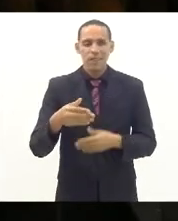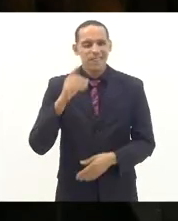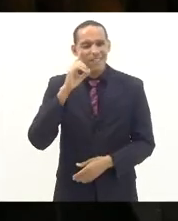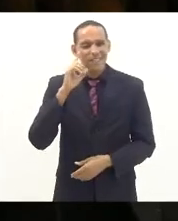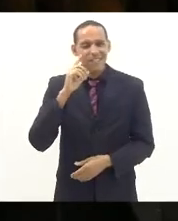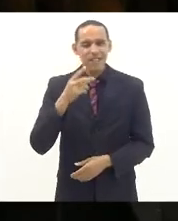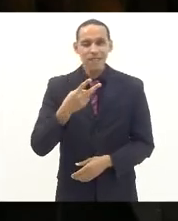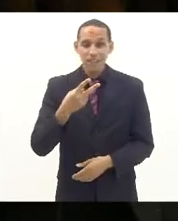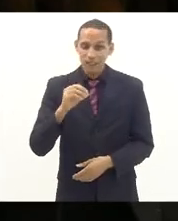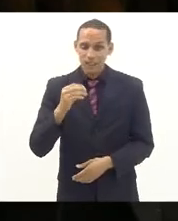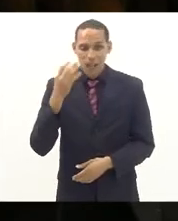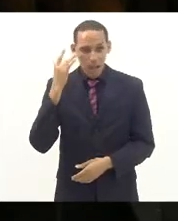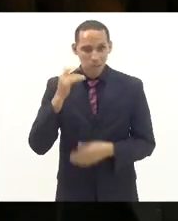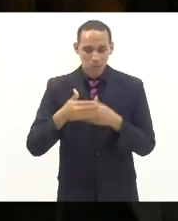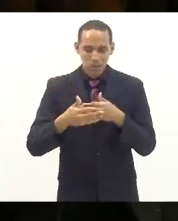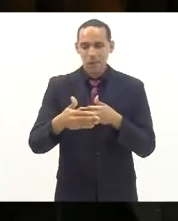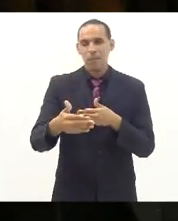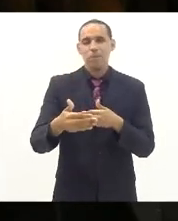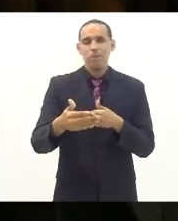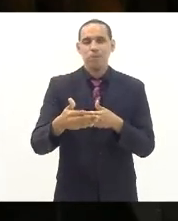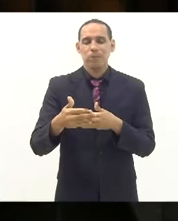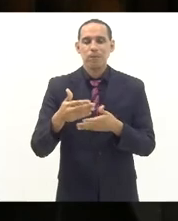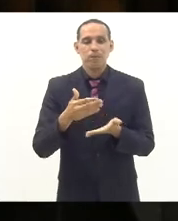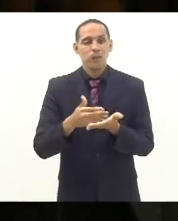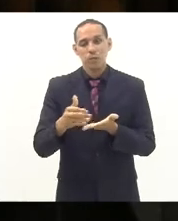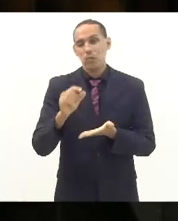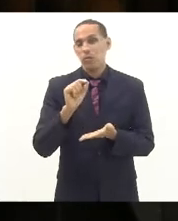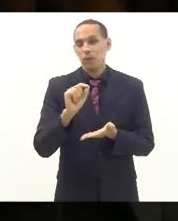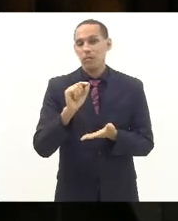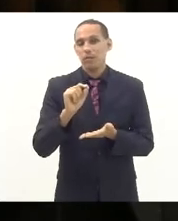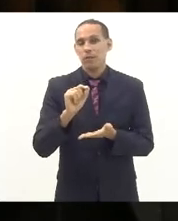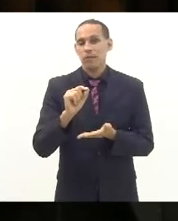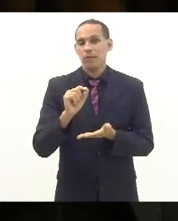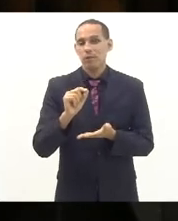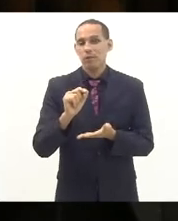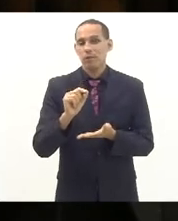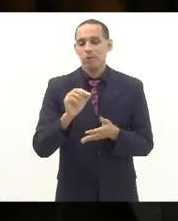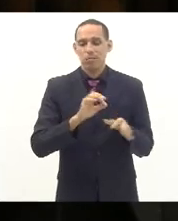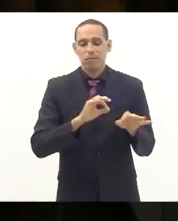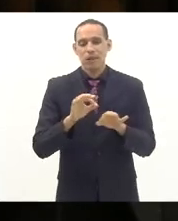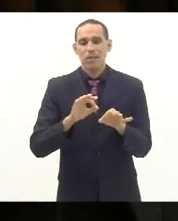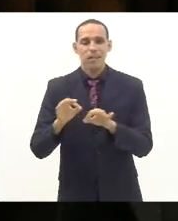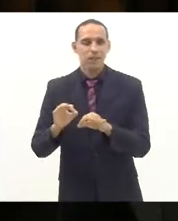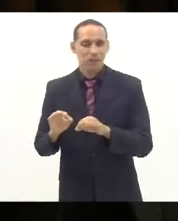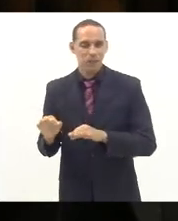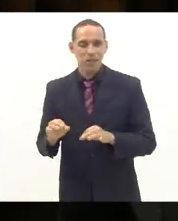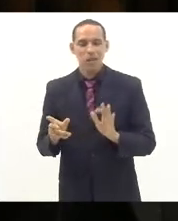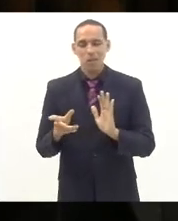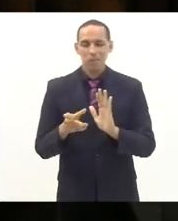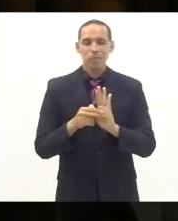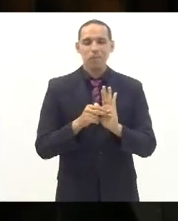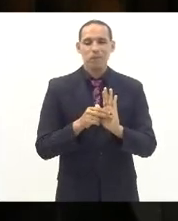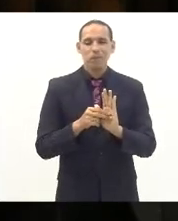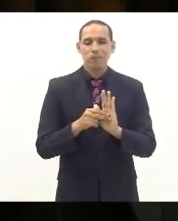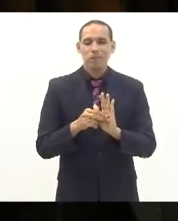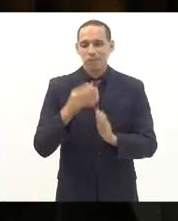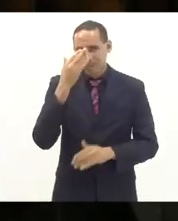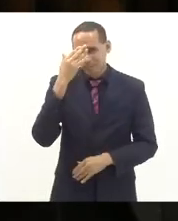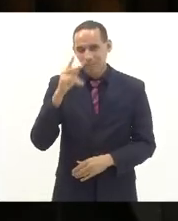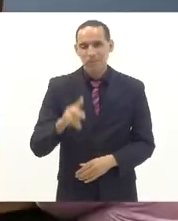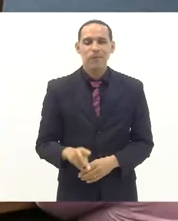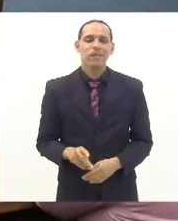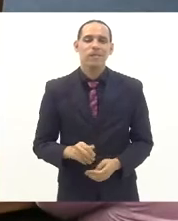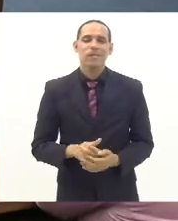2020 amanhã começaremos a providenciar as devidas emendas Muito obrigado senhora